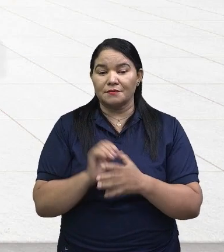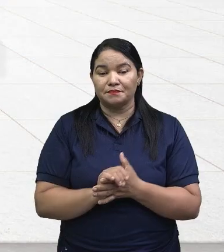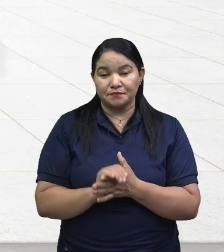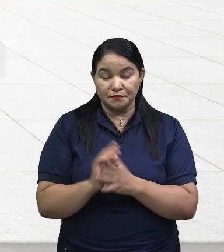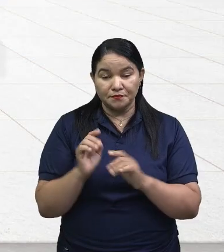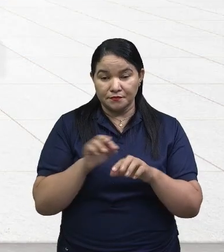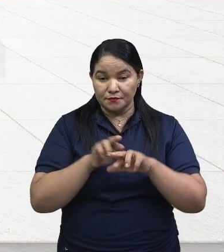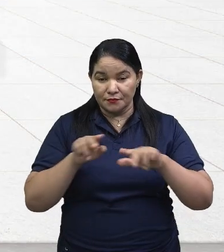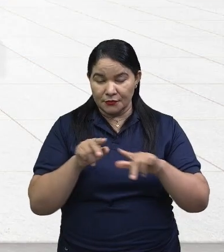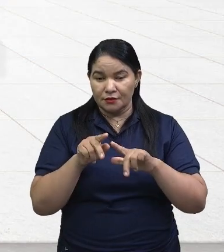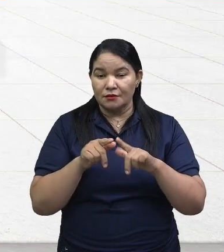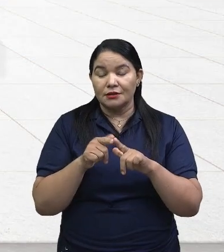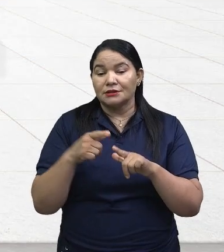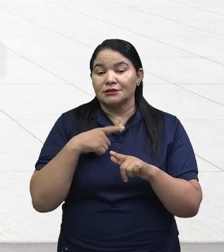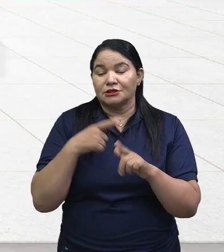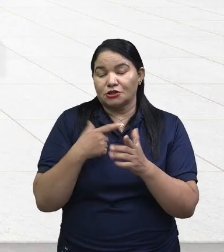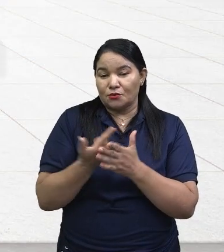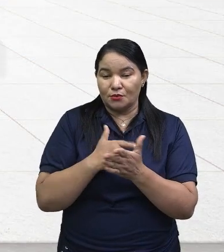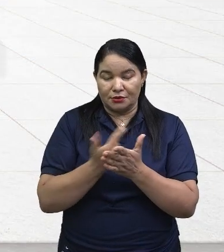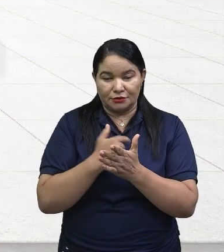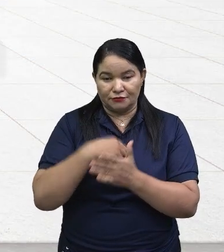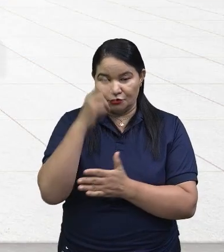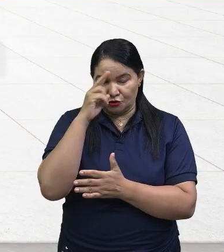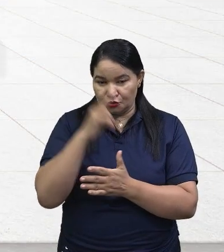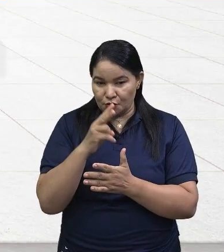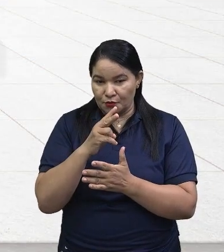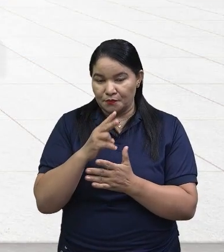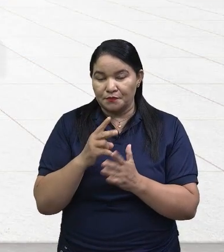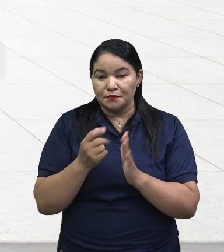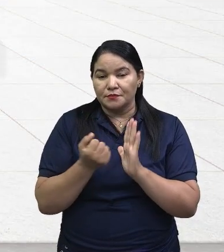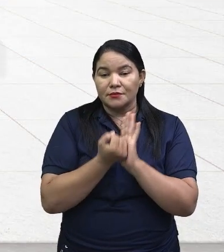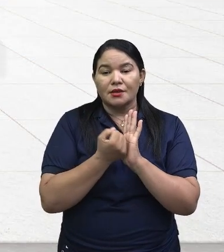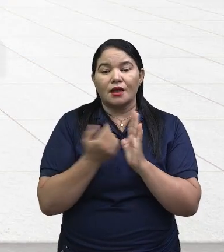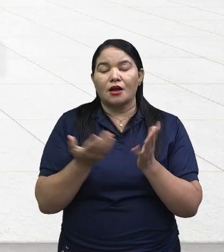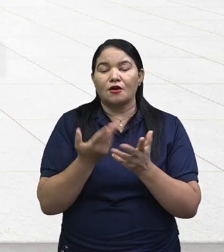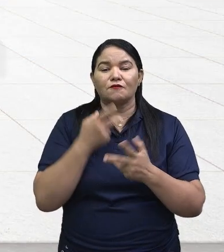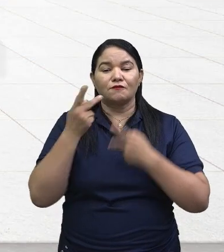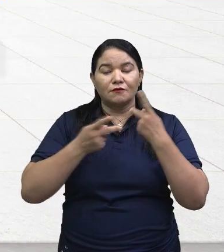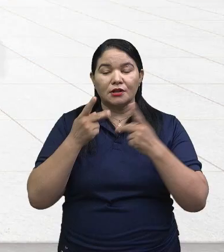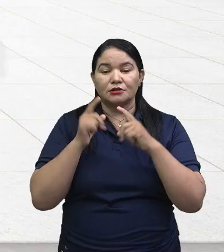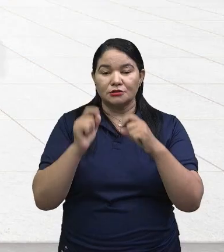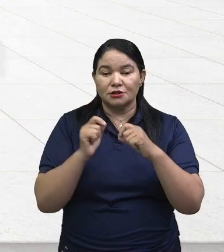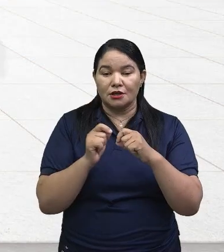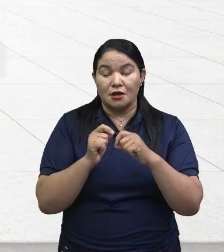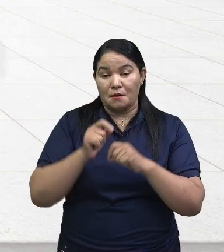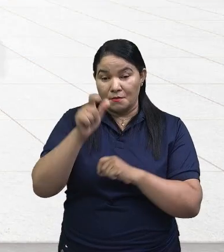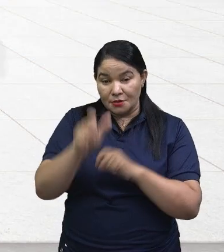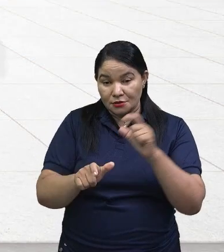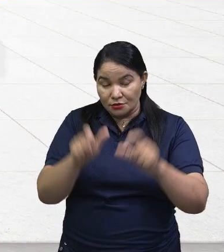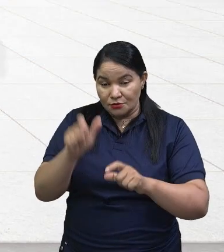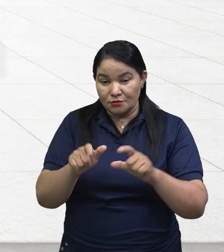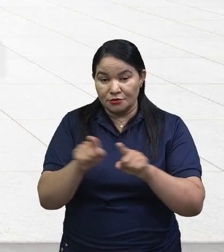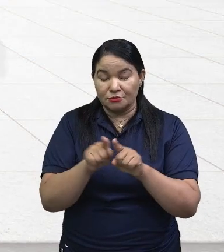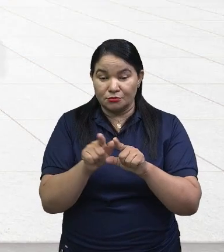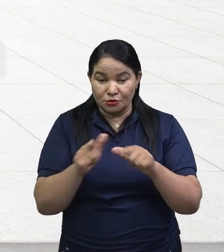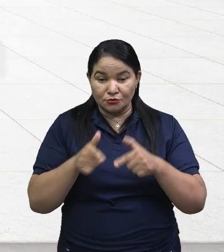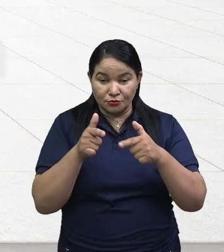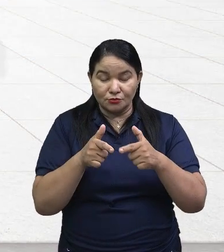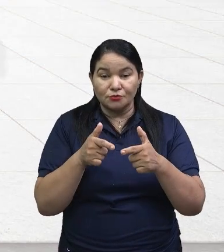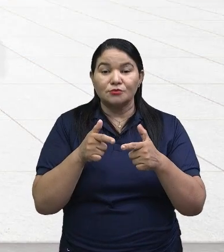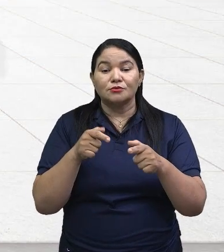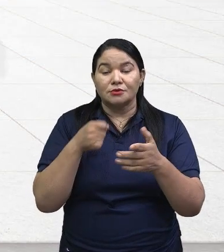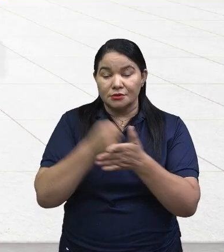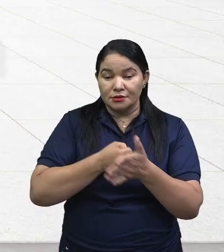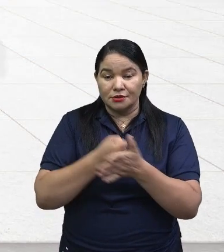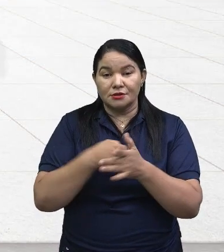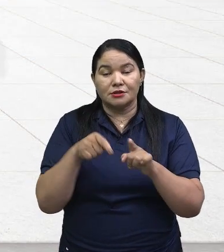registrado, nos livros de história. Nós vamos falar de pessoas, de lutas, de identidades,